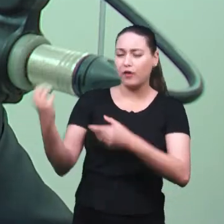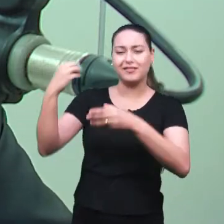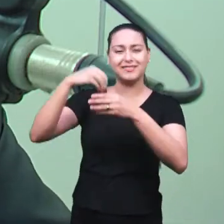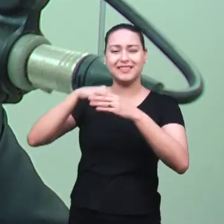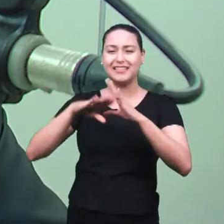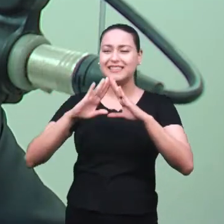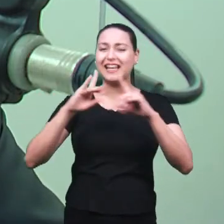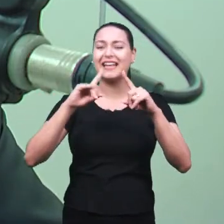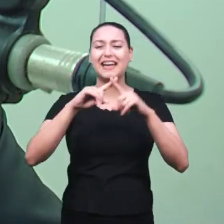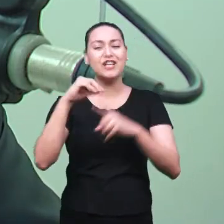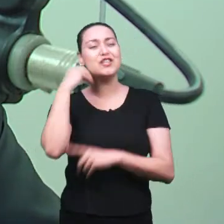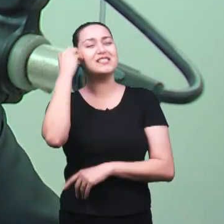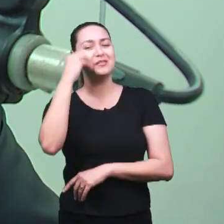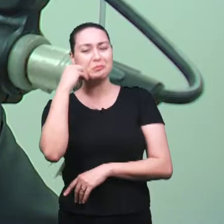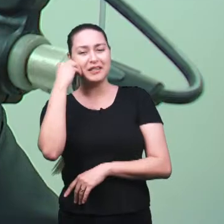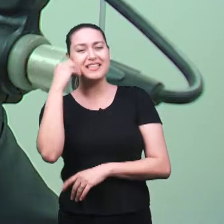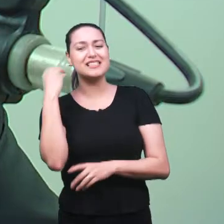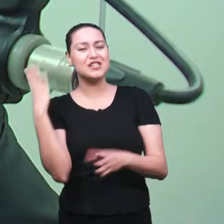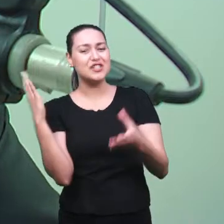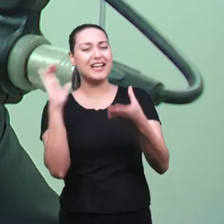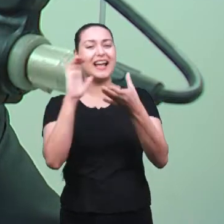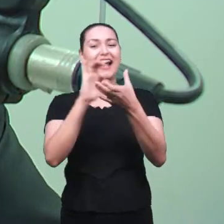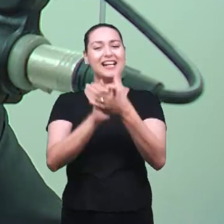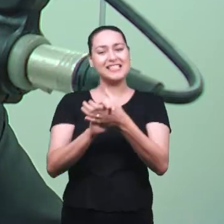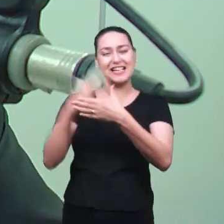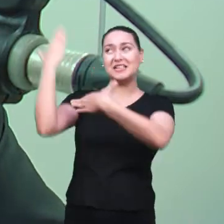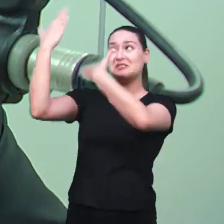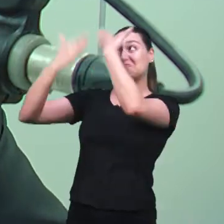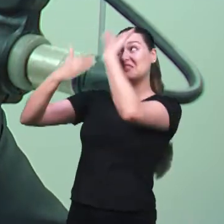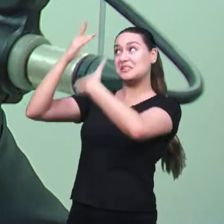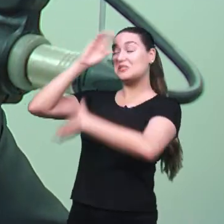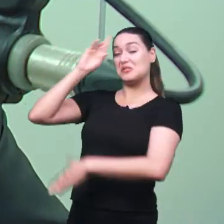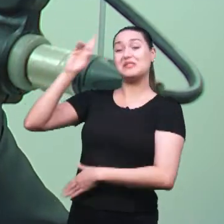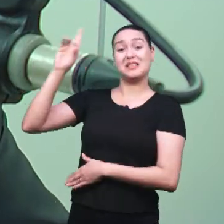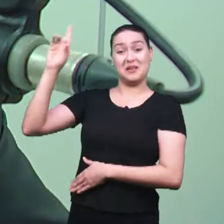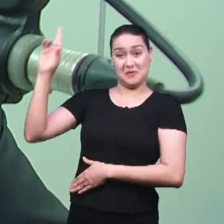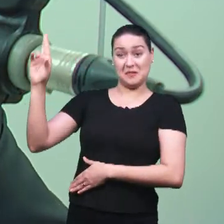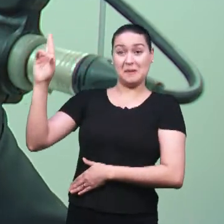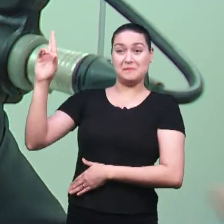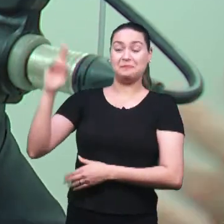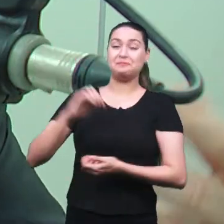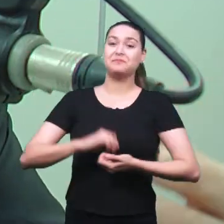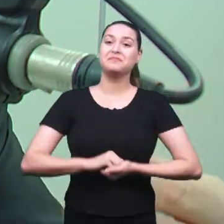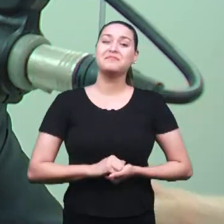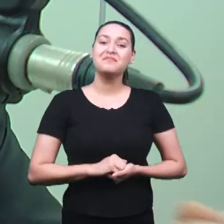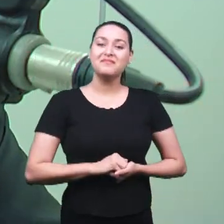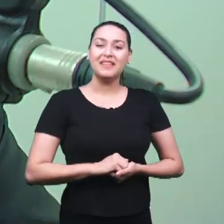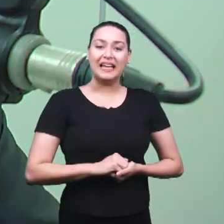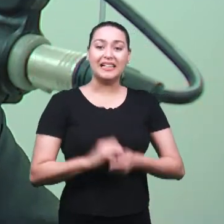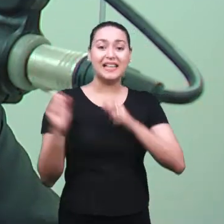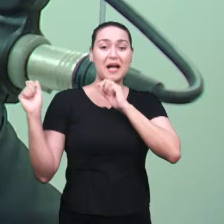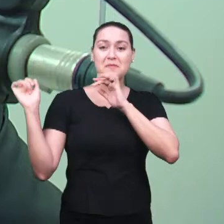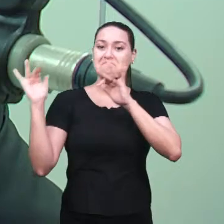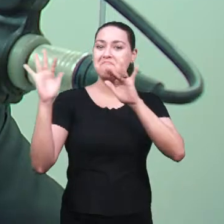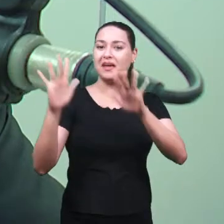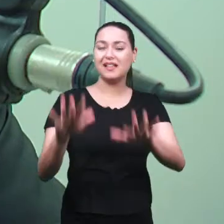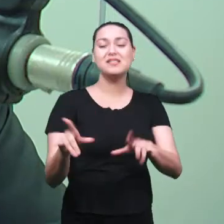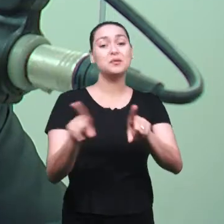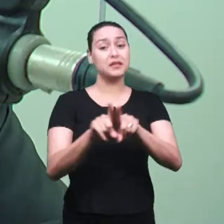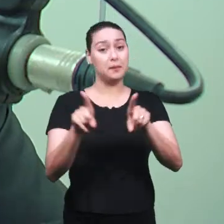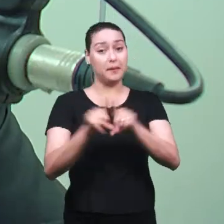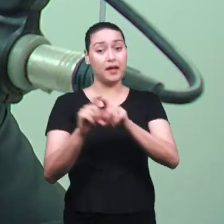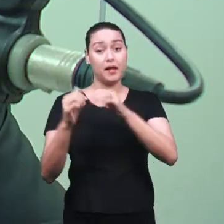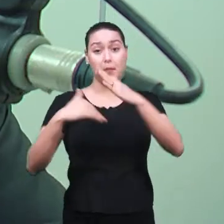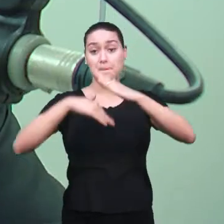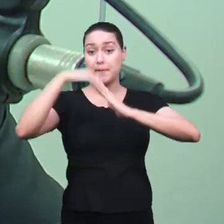uma companheira na presença do Senhor e a bênção na nossa vida profissional.